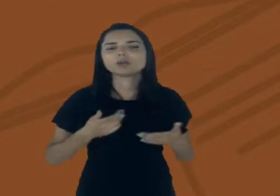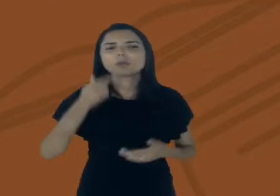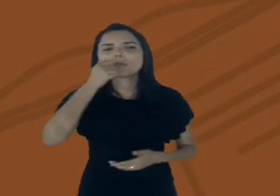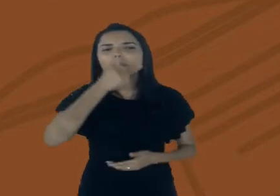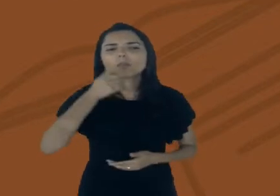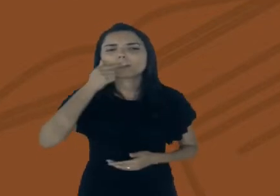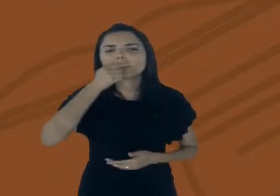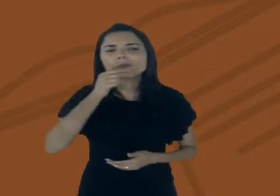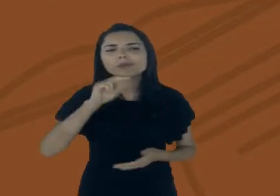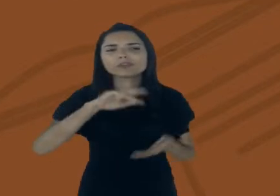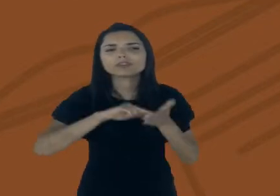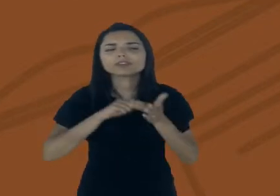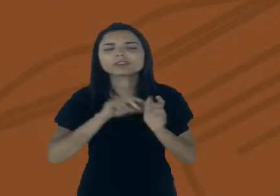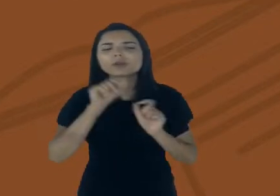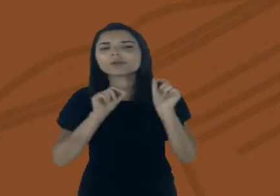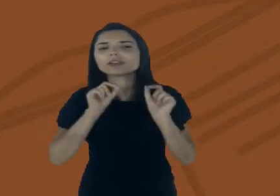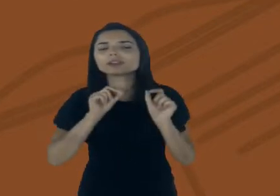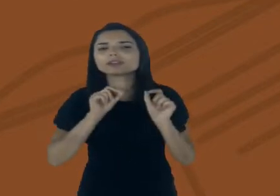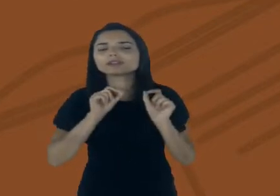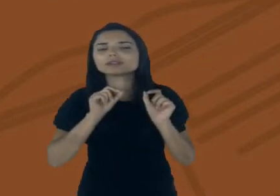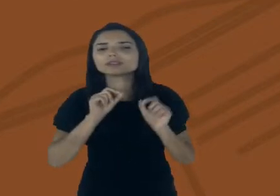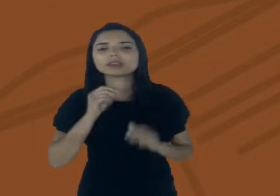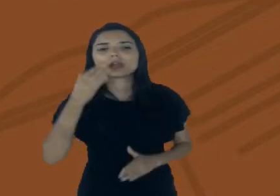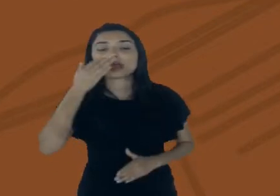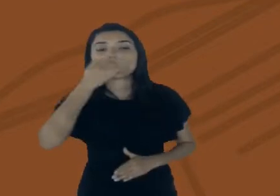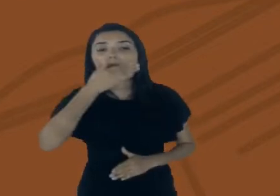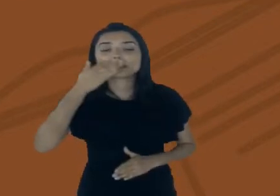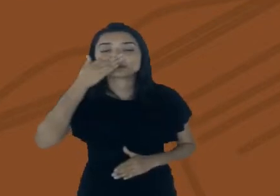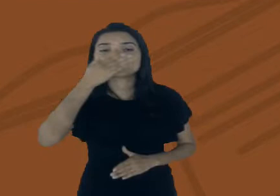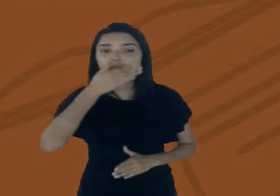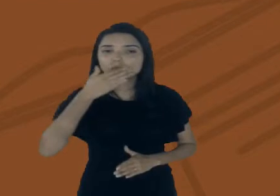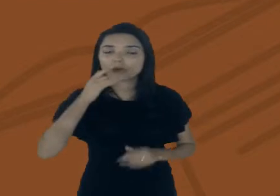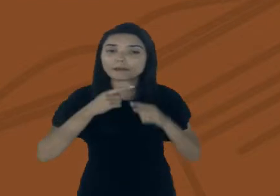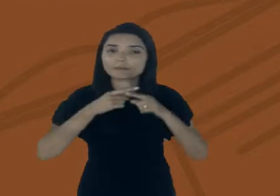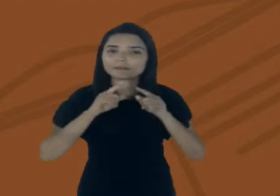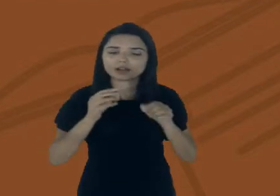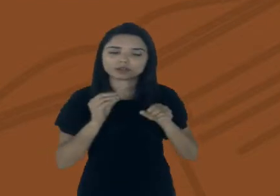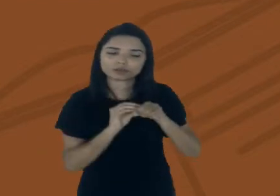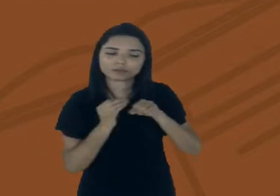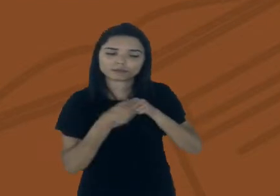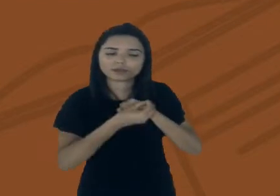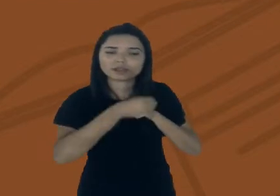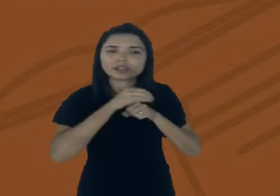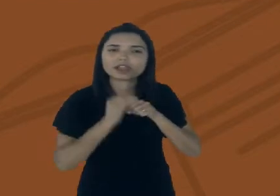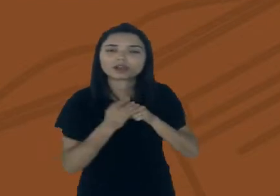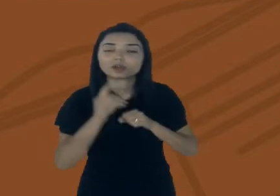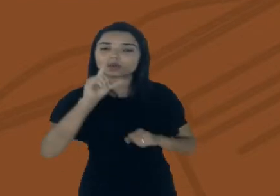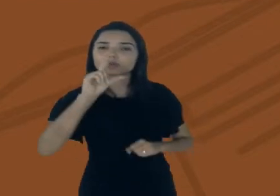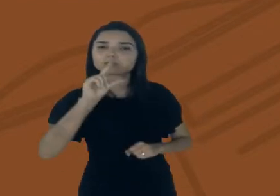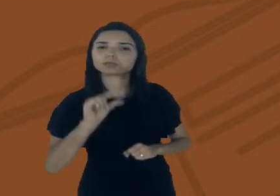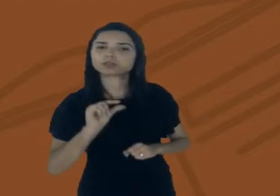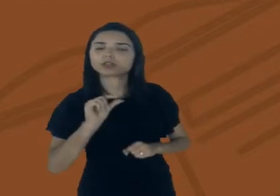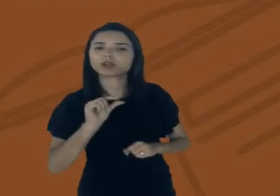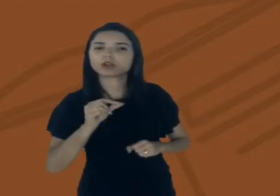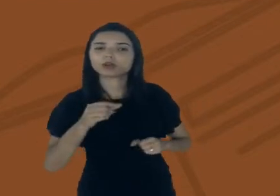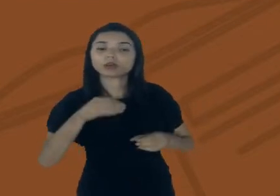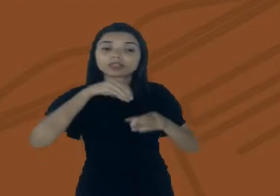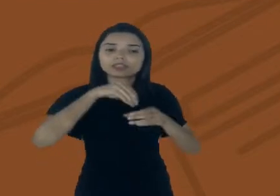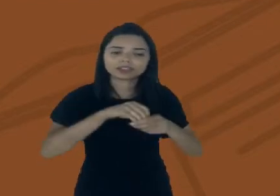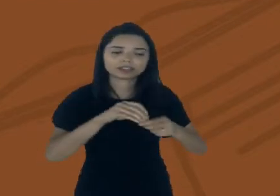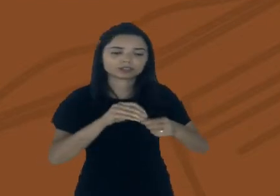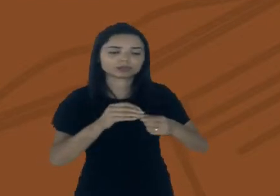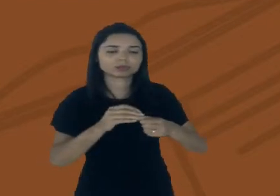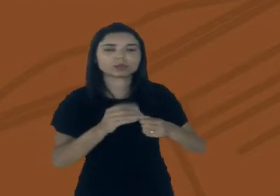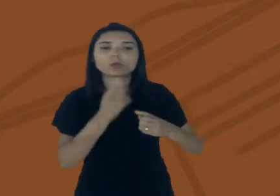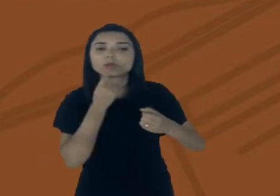Açúcar, né? Mas dentro de uma molécula aí bem menor que já está na nossa corrente sanguínea. E ela vem de onde? Da nossa alimentação.